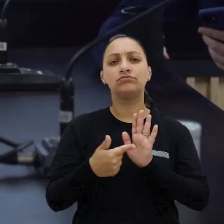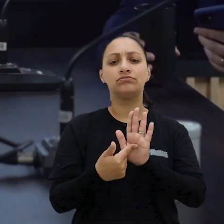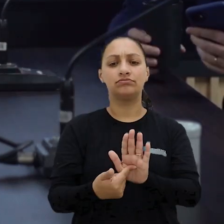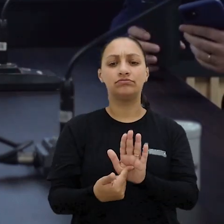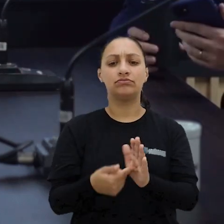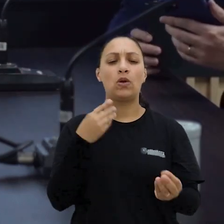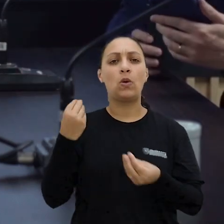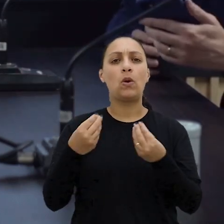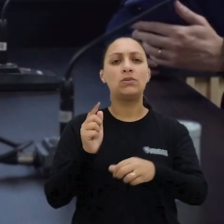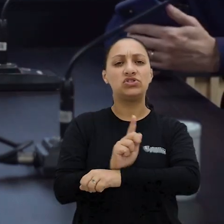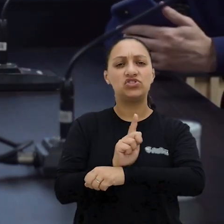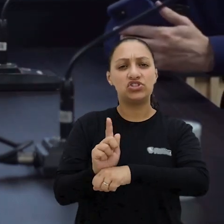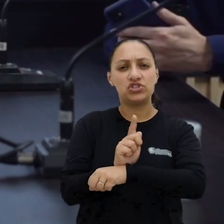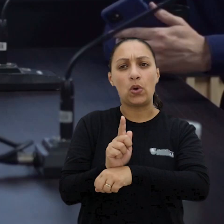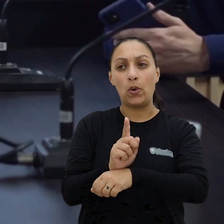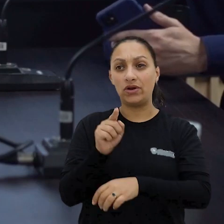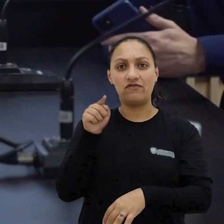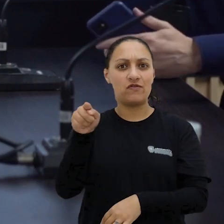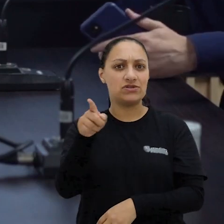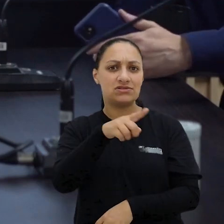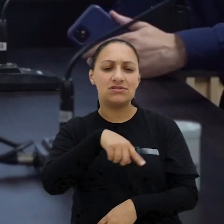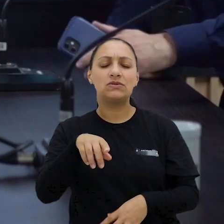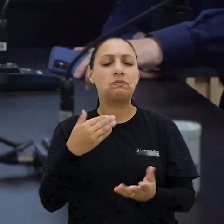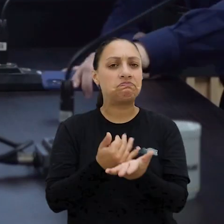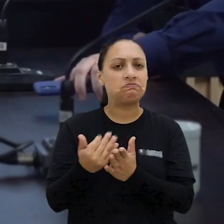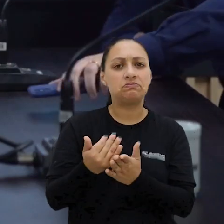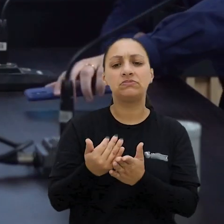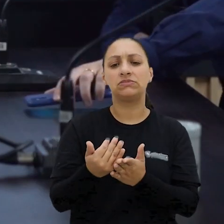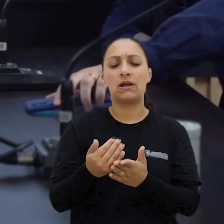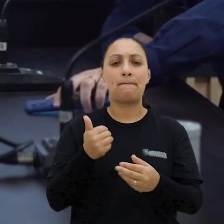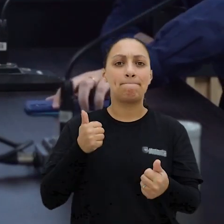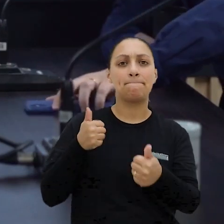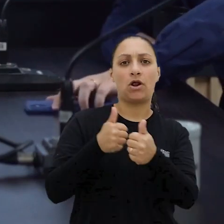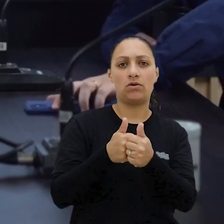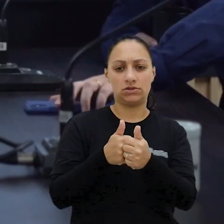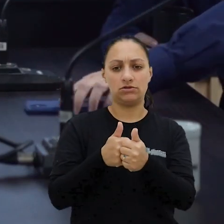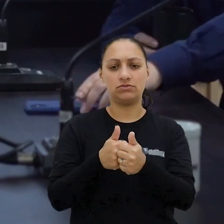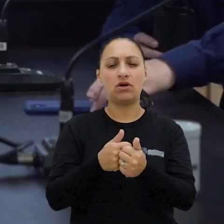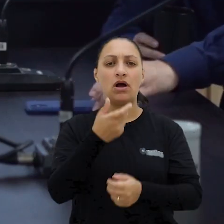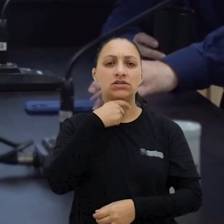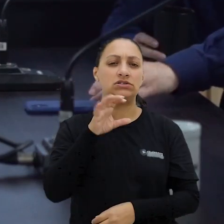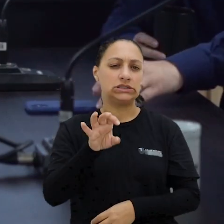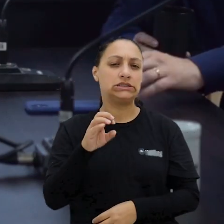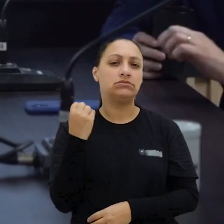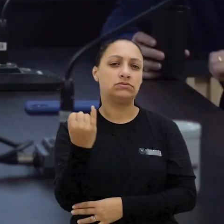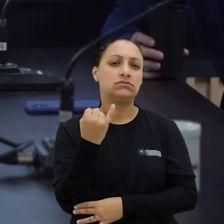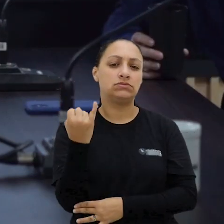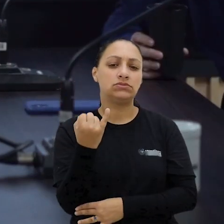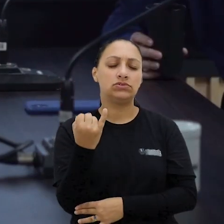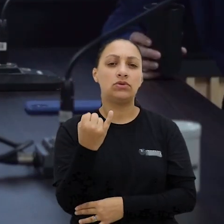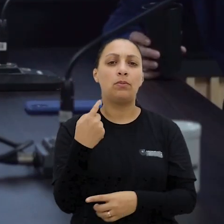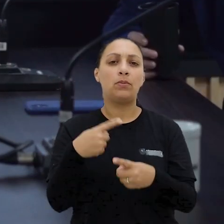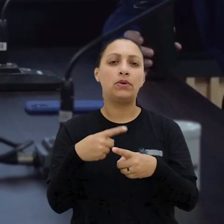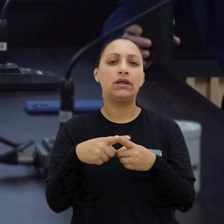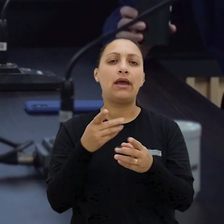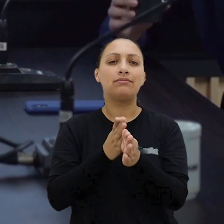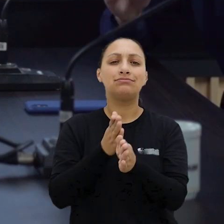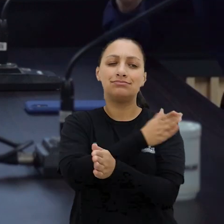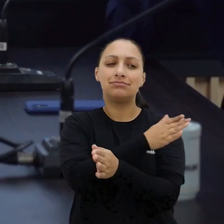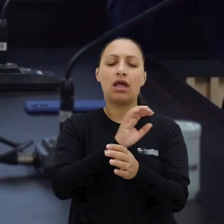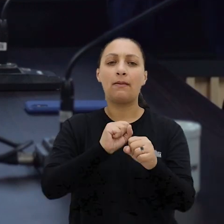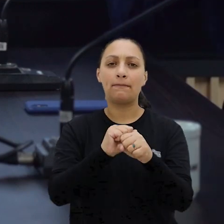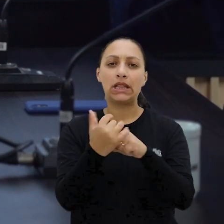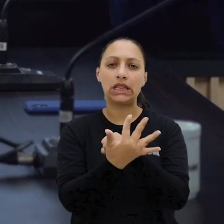tanto do comitê quanto das gestoras que começaram a estar mais próximas. Eu acho isso que é muito importante. A gente vem de um período de